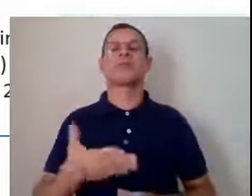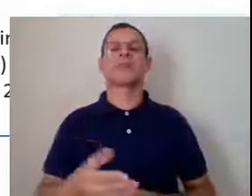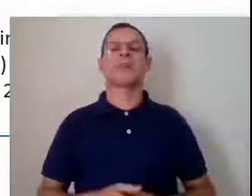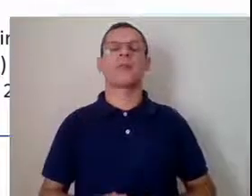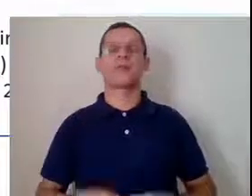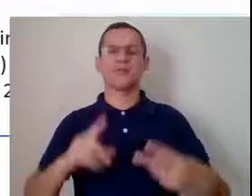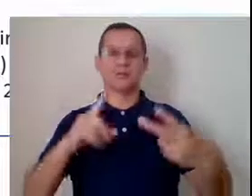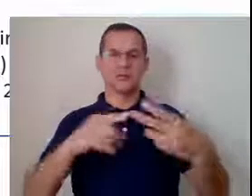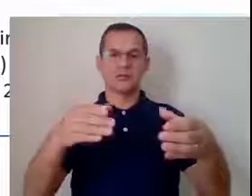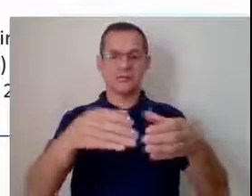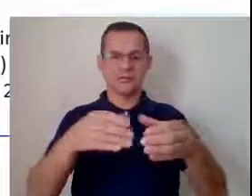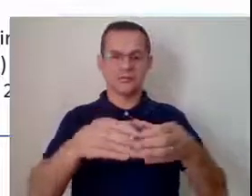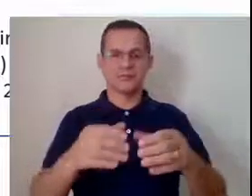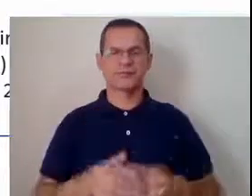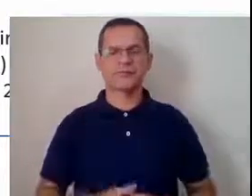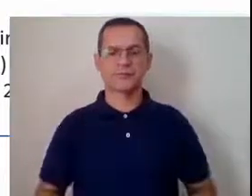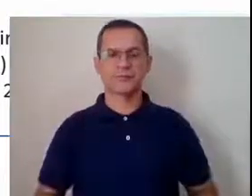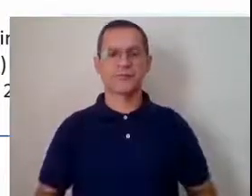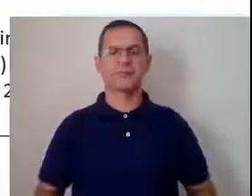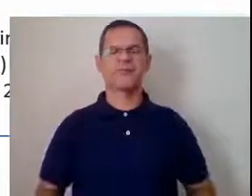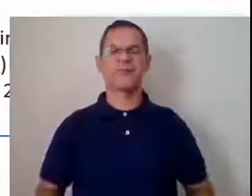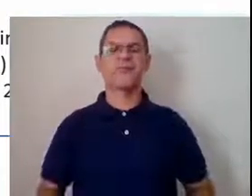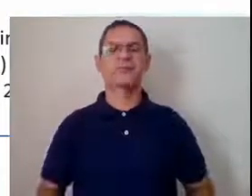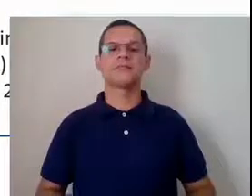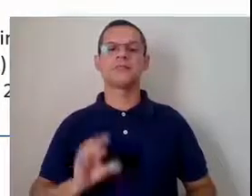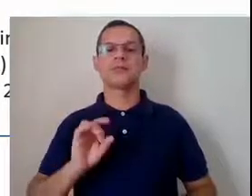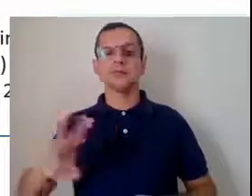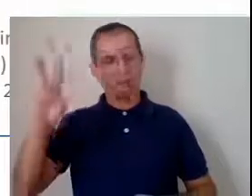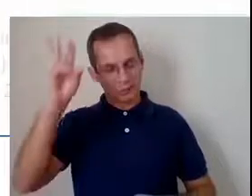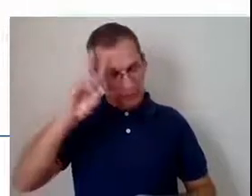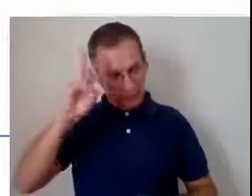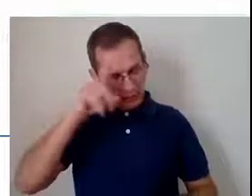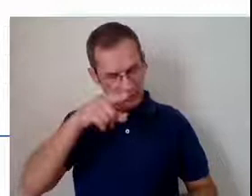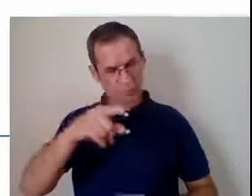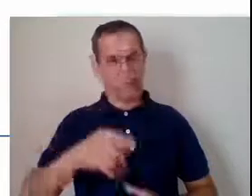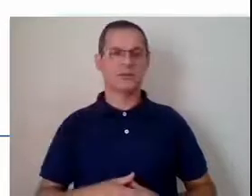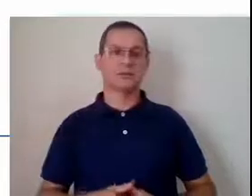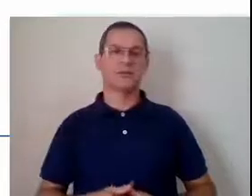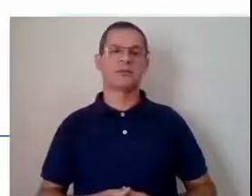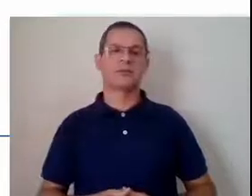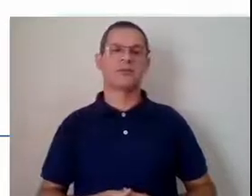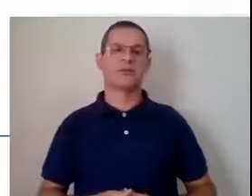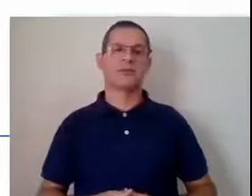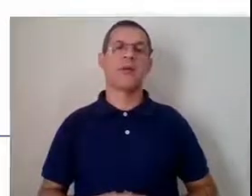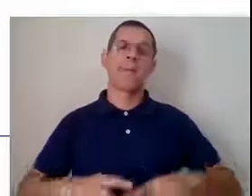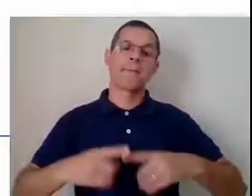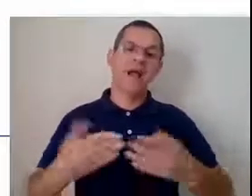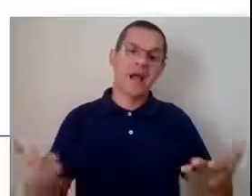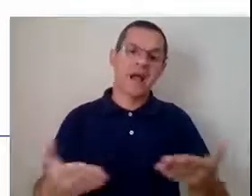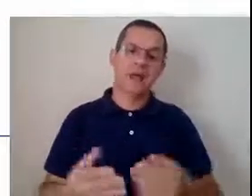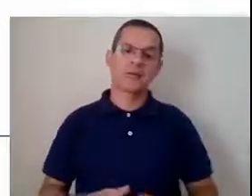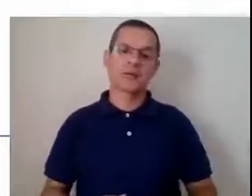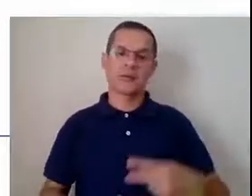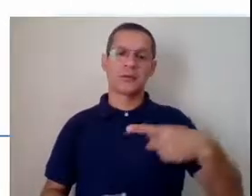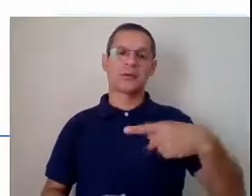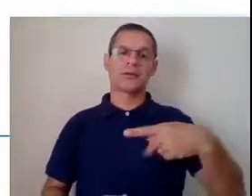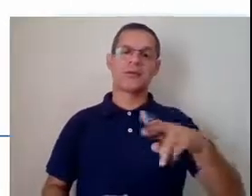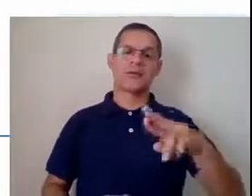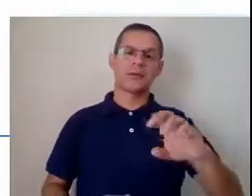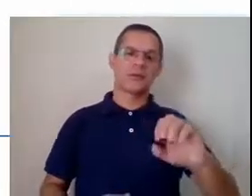o segundo conjunto. Então, isso só para relembrar vocês, tá? Agora, o